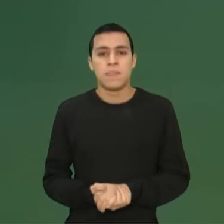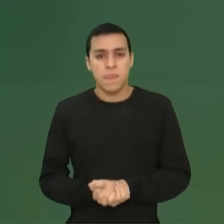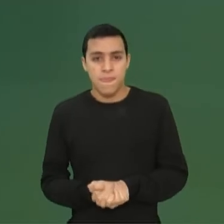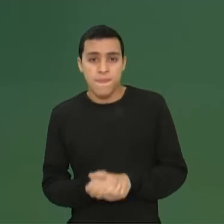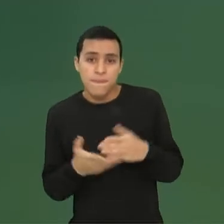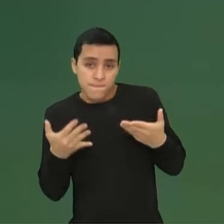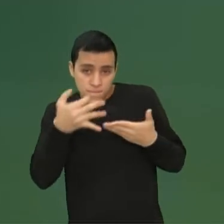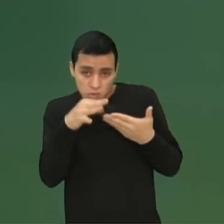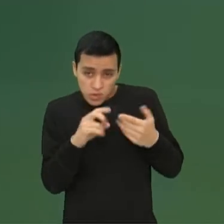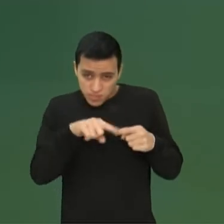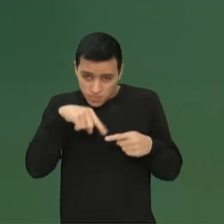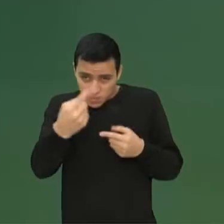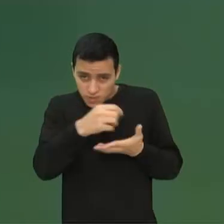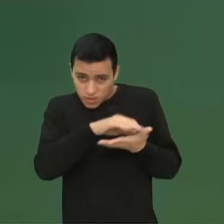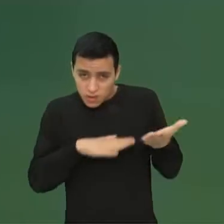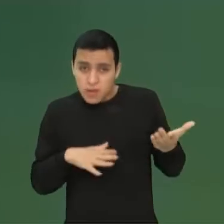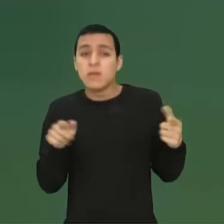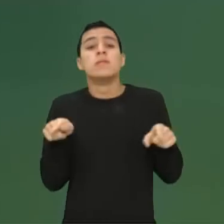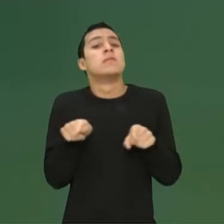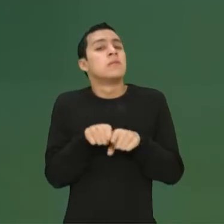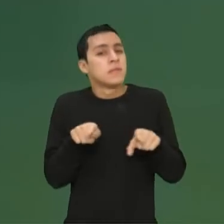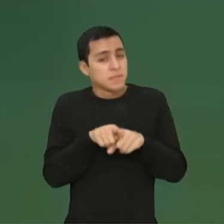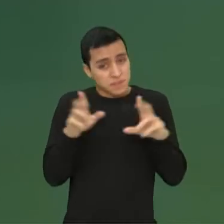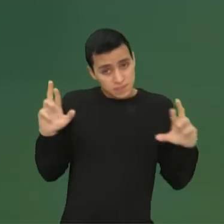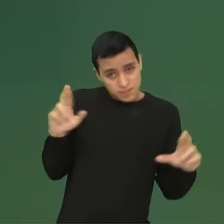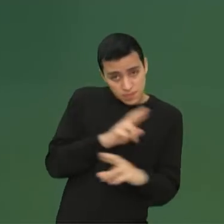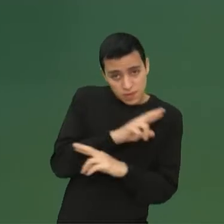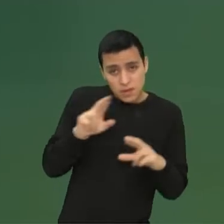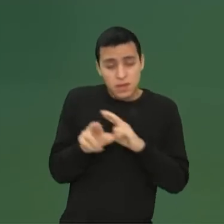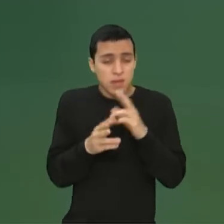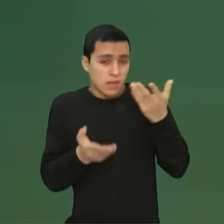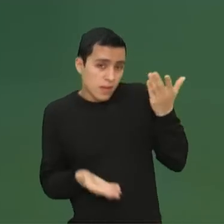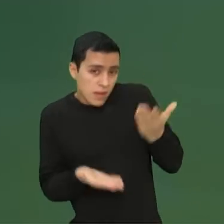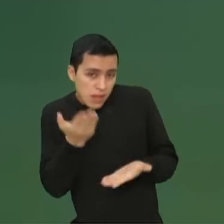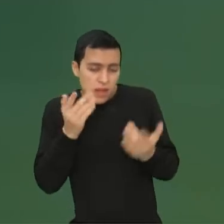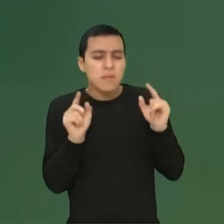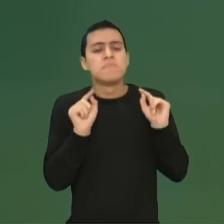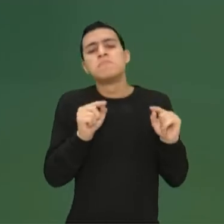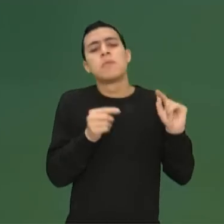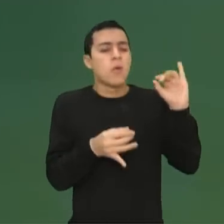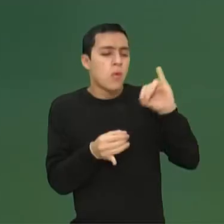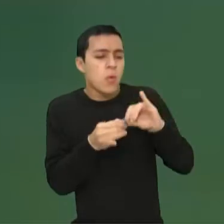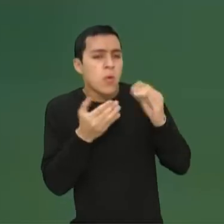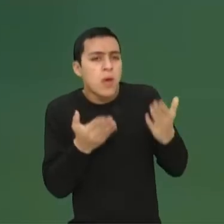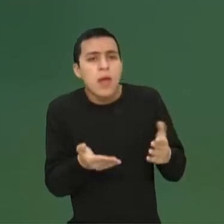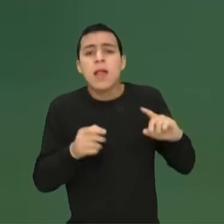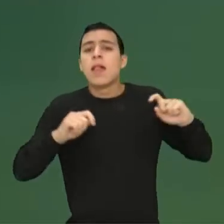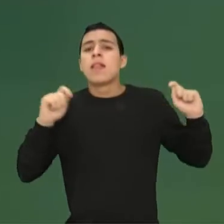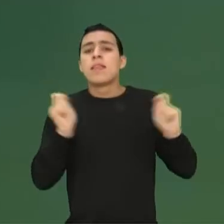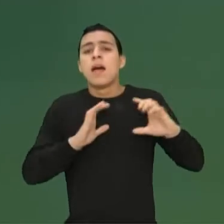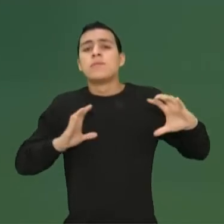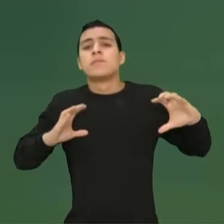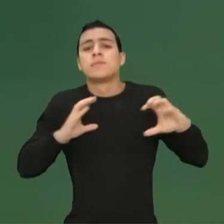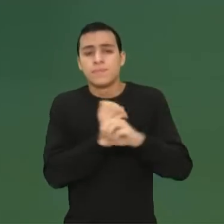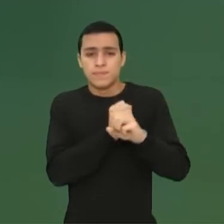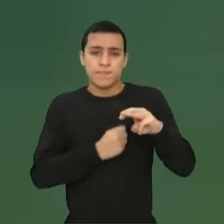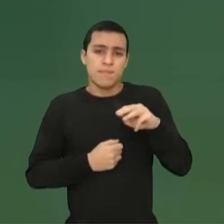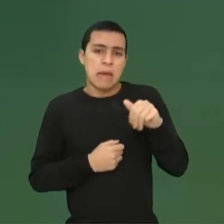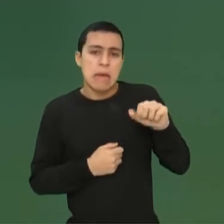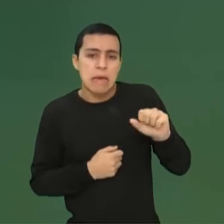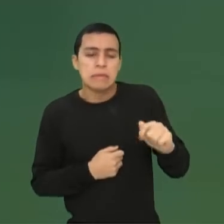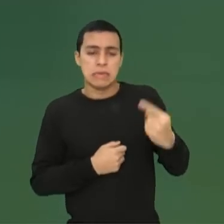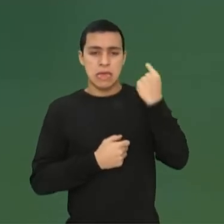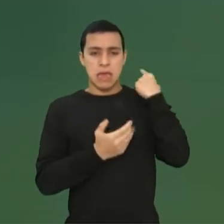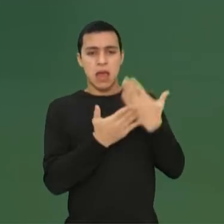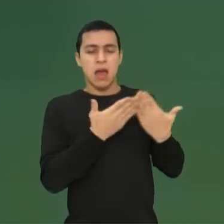Vamos corrigir o próximo exercício? Ele também está relacionado com a balança, que é aquele instrumento que serve para medir massa que aprendemos na aula